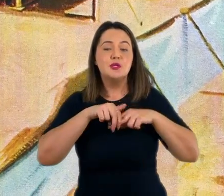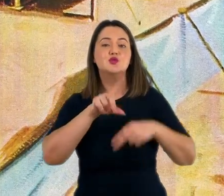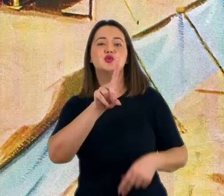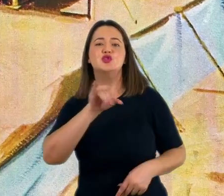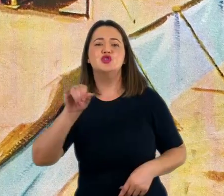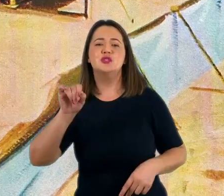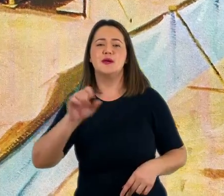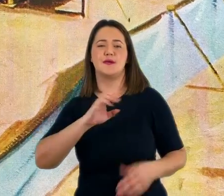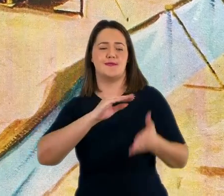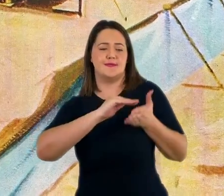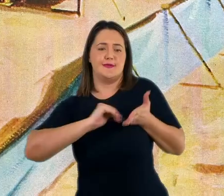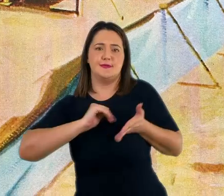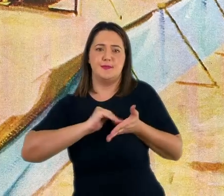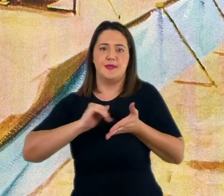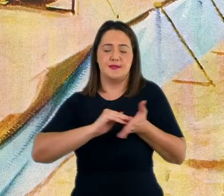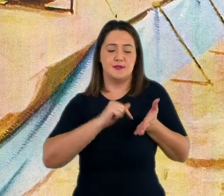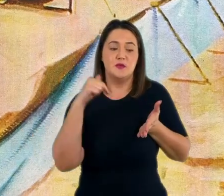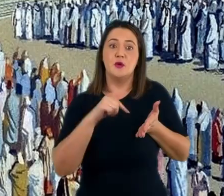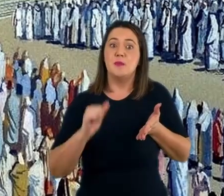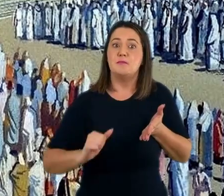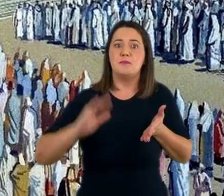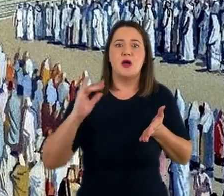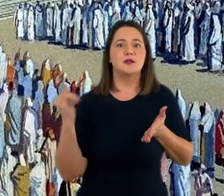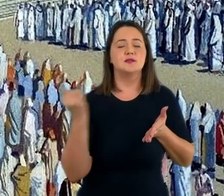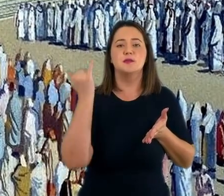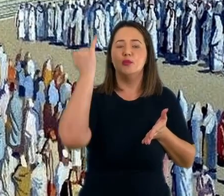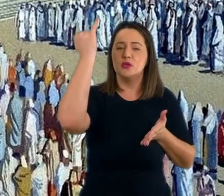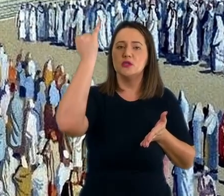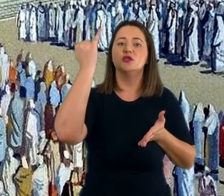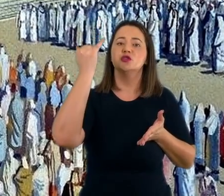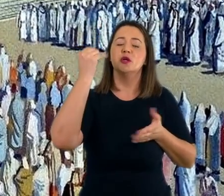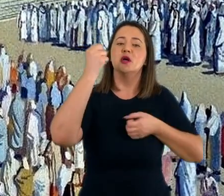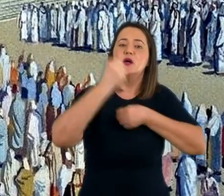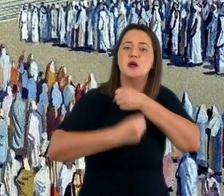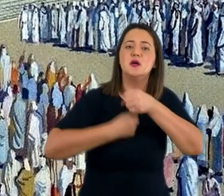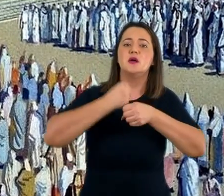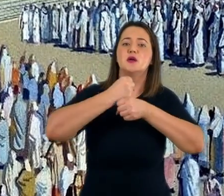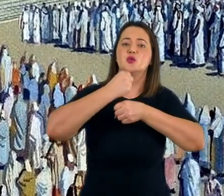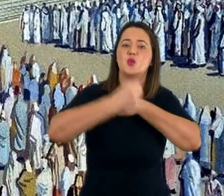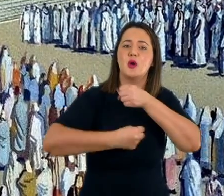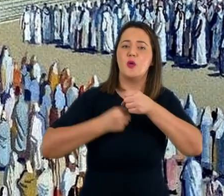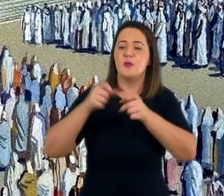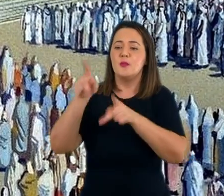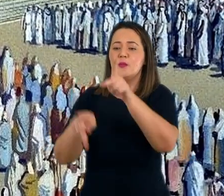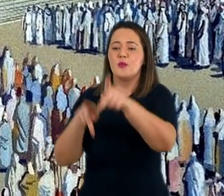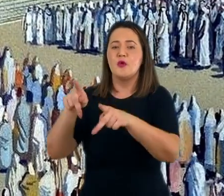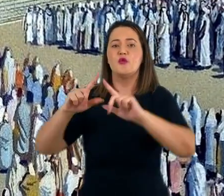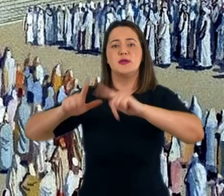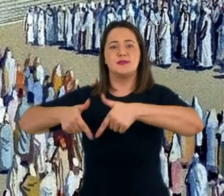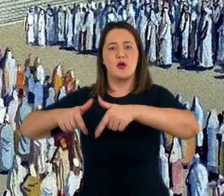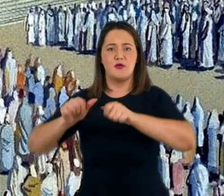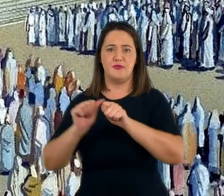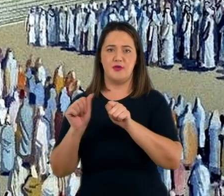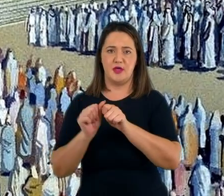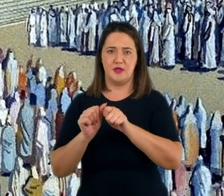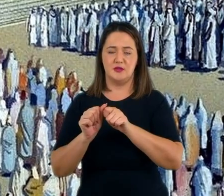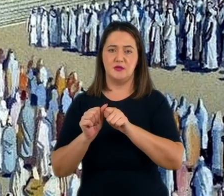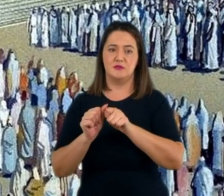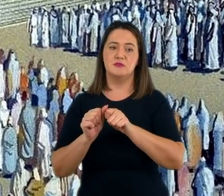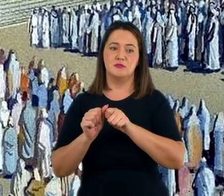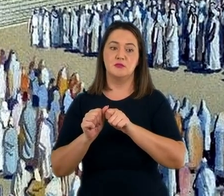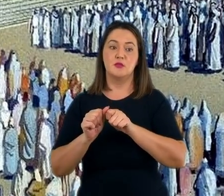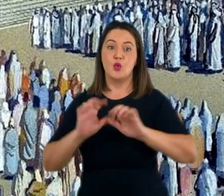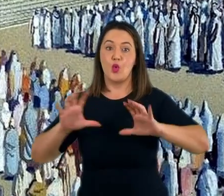no calendário dos israelitas no Antigo Testamento. Este era o dia em que a expiação anual pelos pecados do povo de Israel era